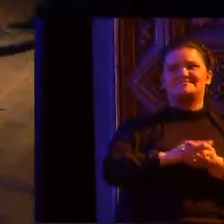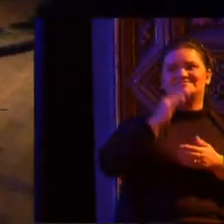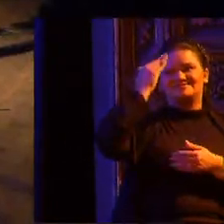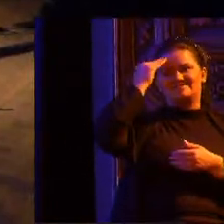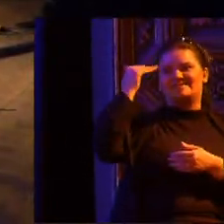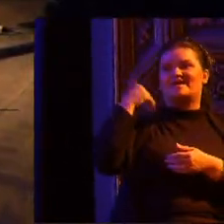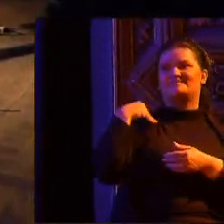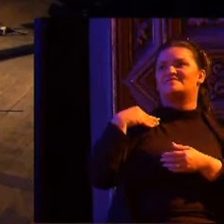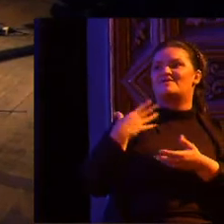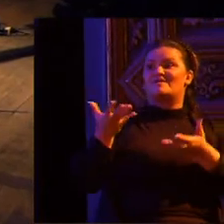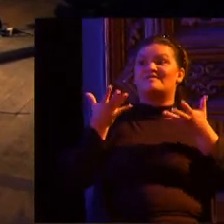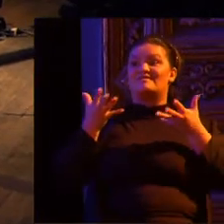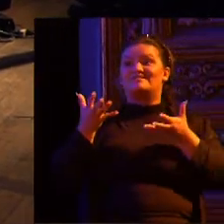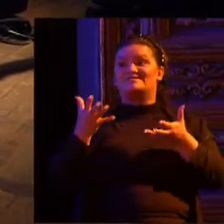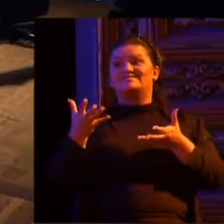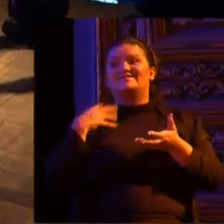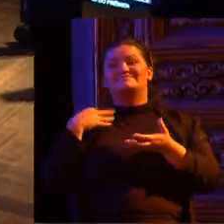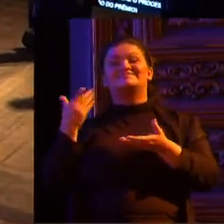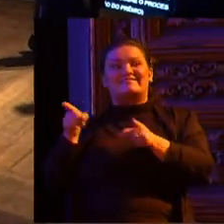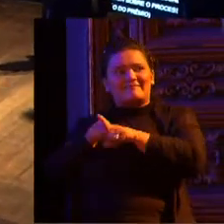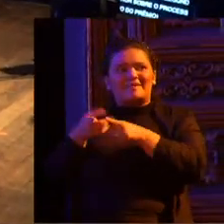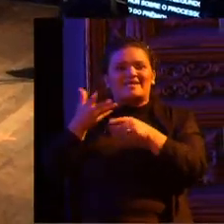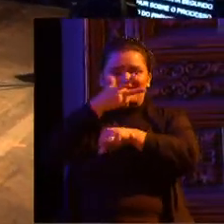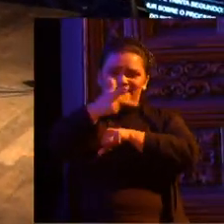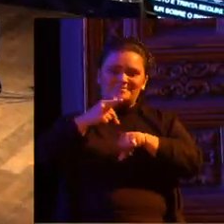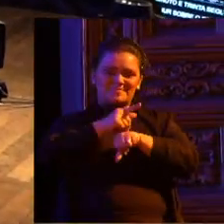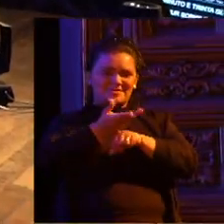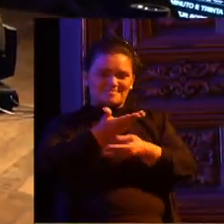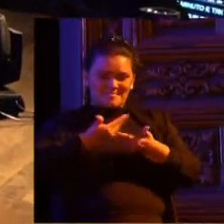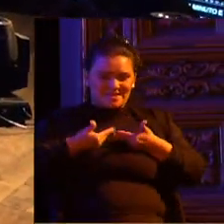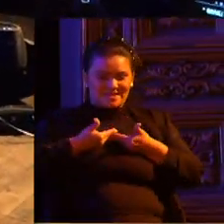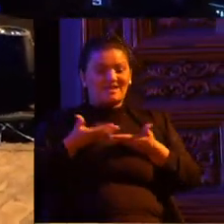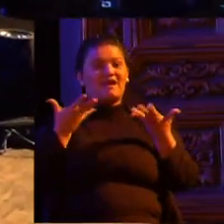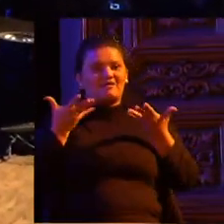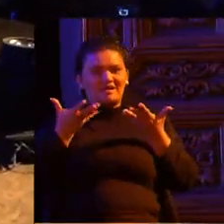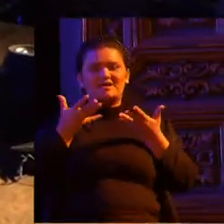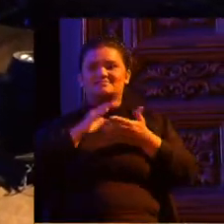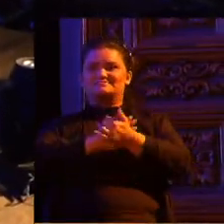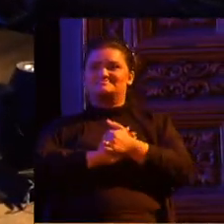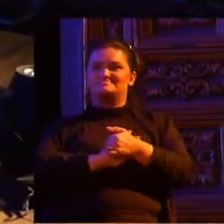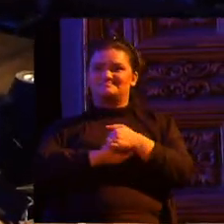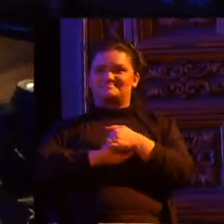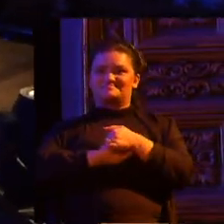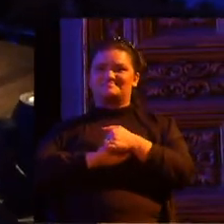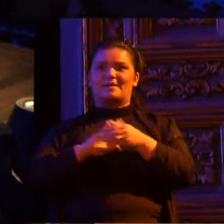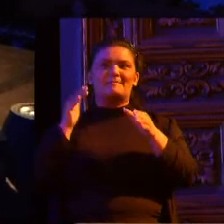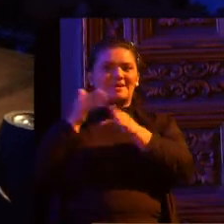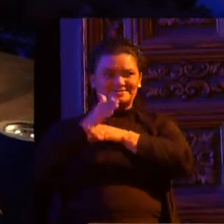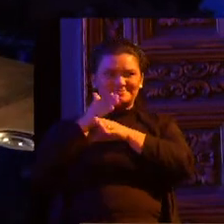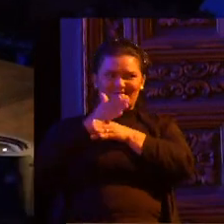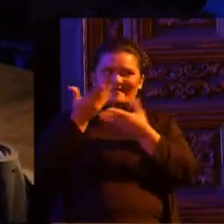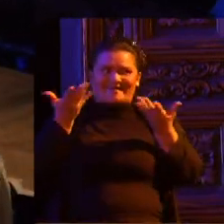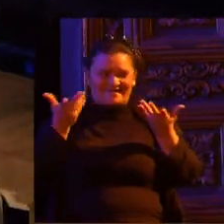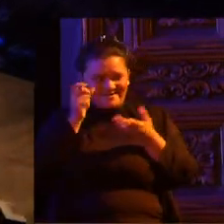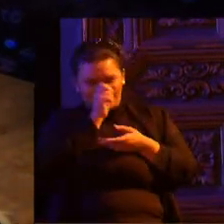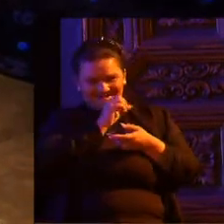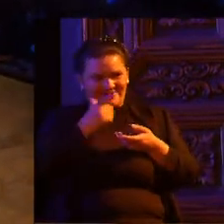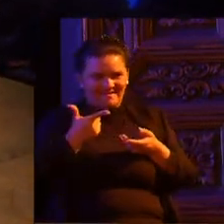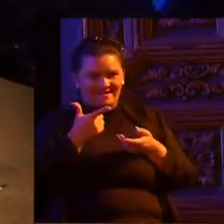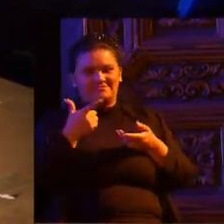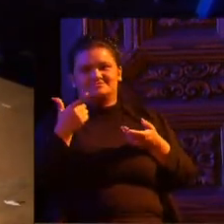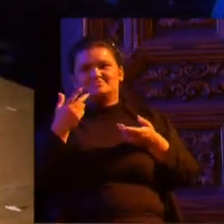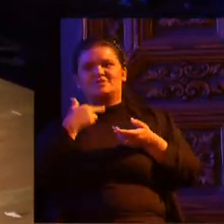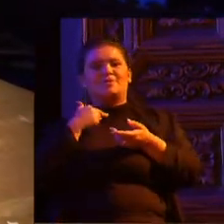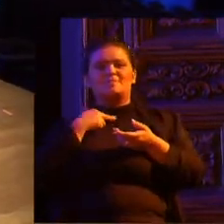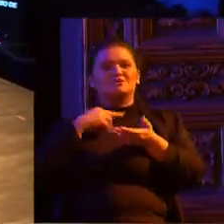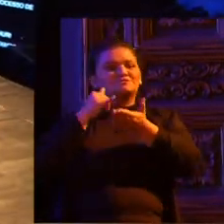eu adoraria, eu amaria estar aqui também recebendo. Eu criei um prêmio para nunca participar, claro, né? Não posso nem me inscrever, e é óbvio que